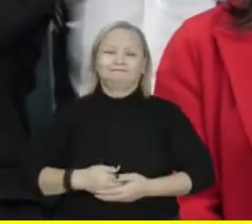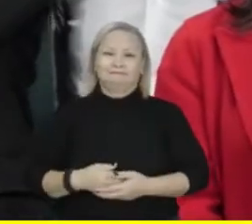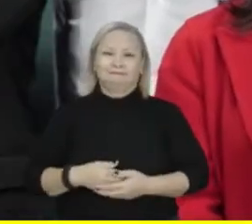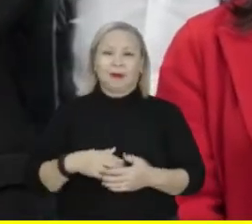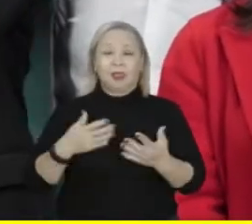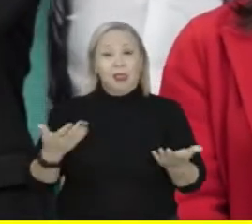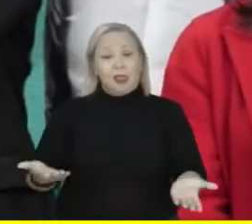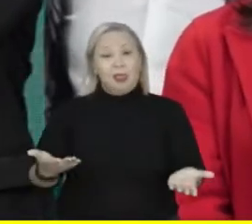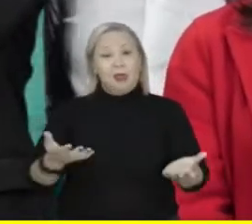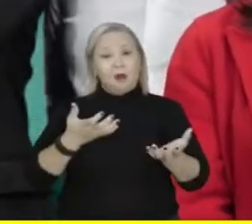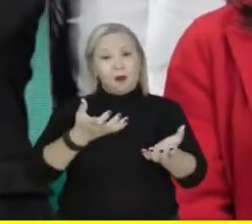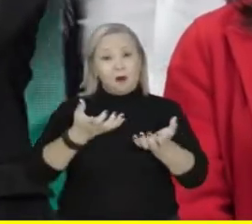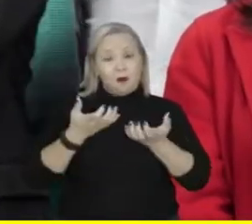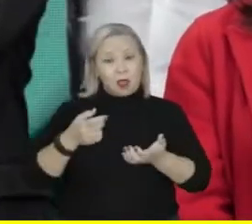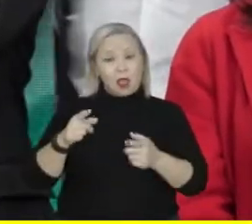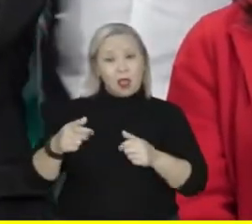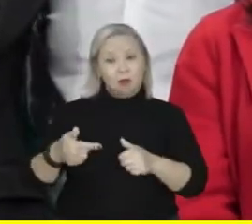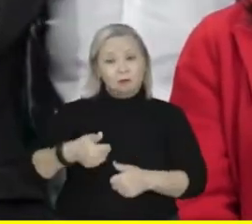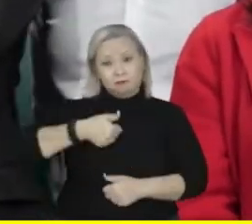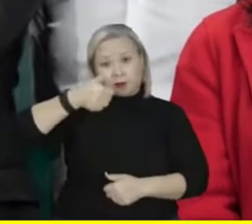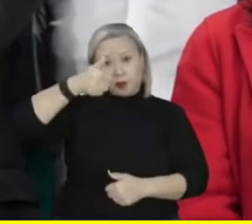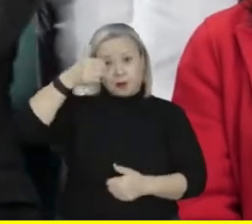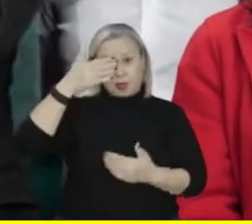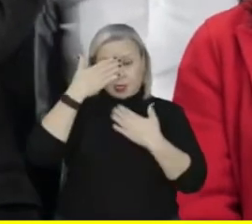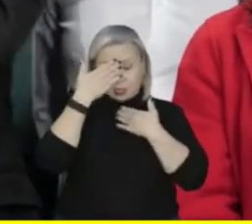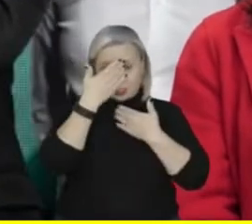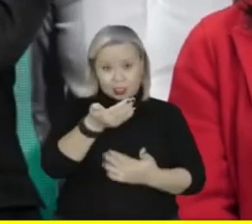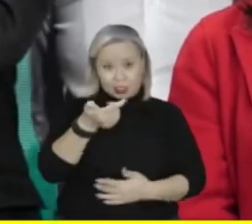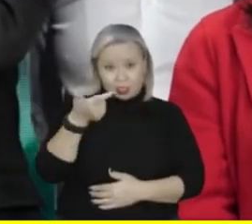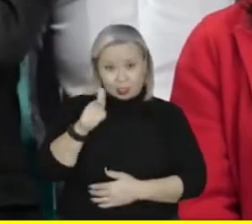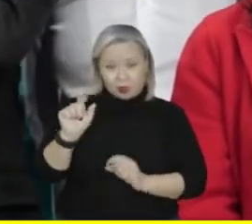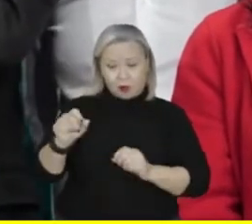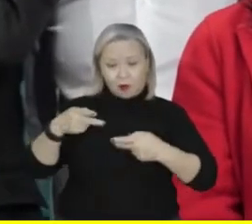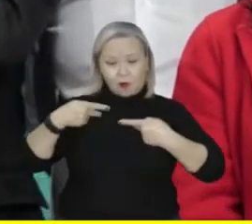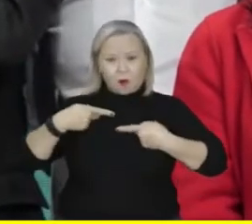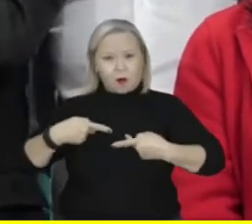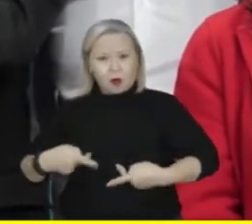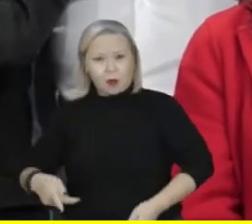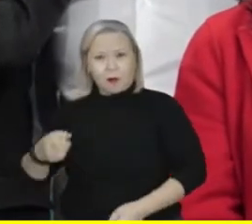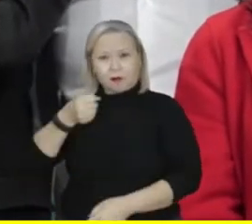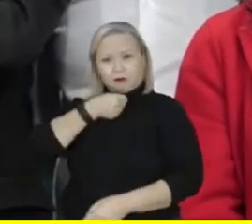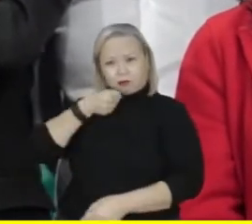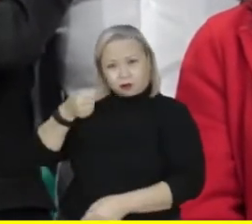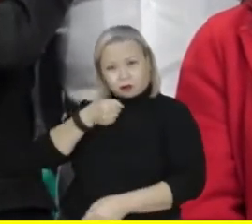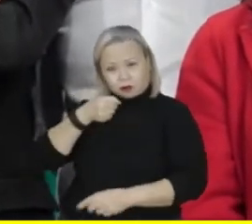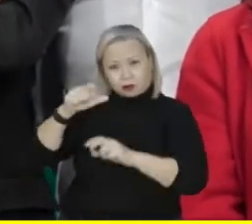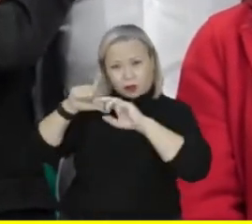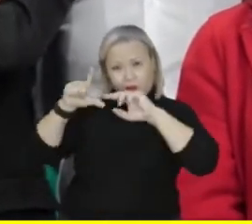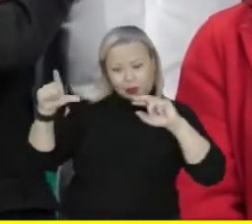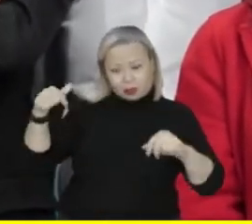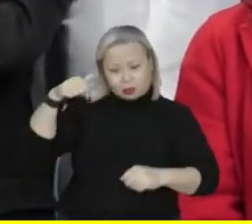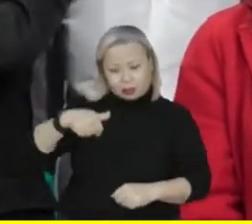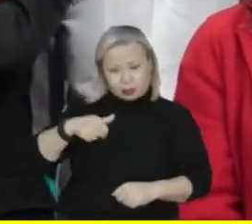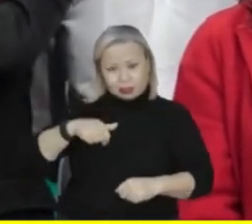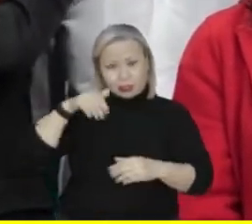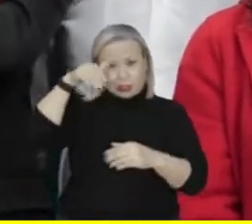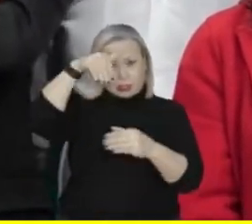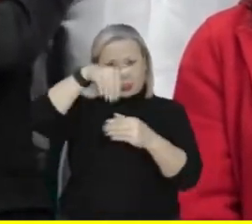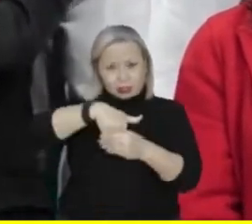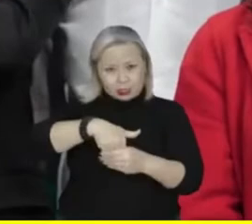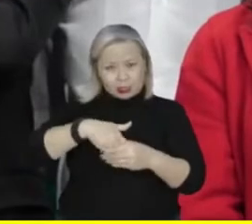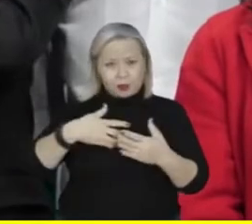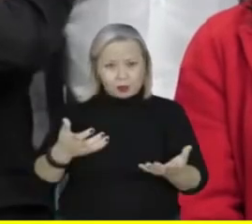primeiro agradecer mais uma vez ao comportamento da Imprensa nessas eleições Quero